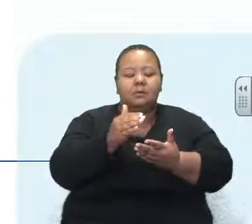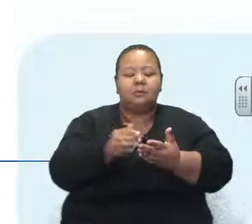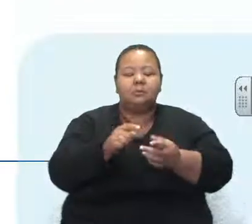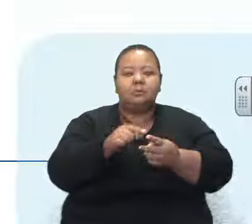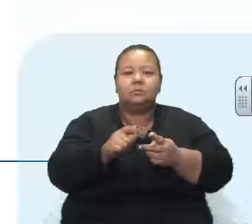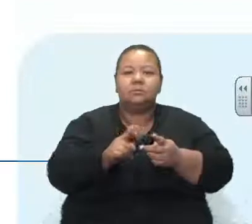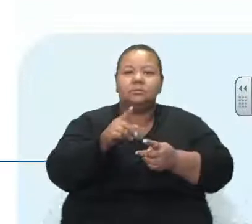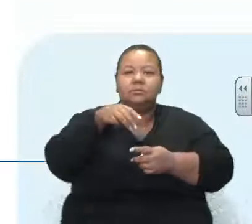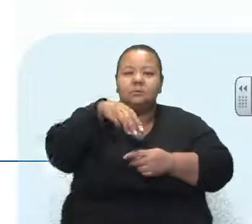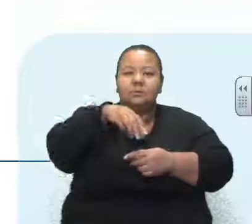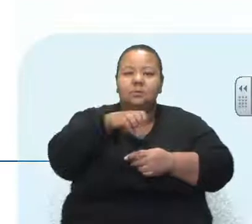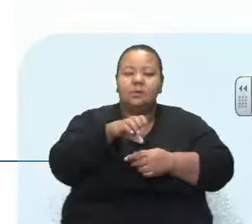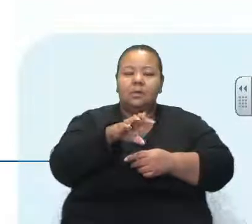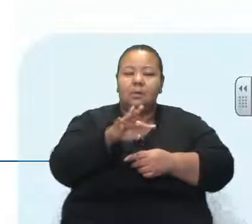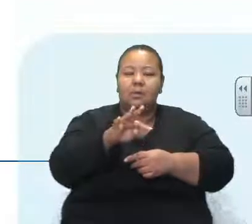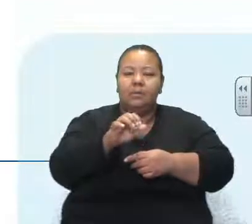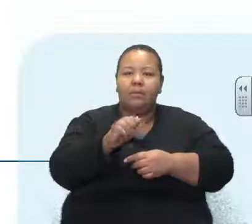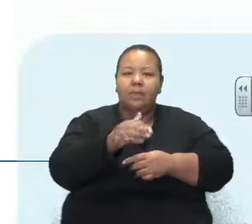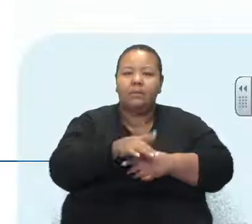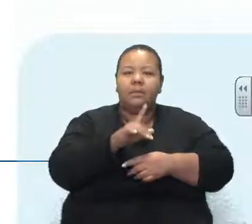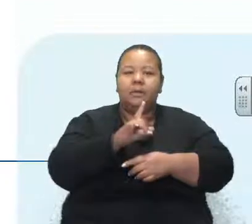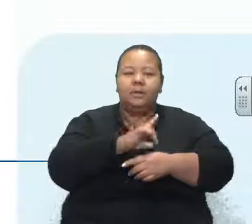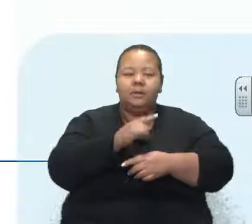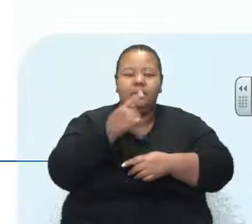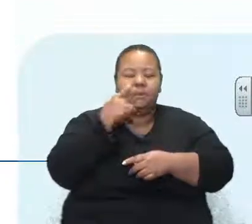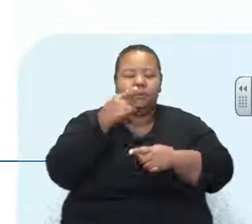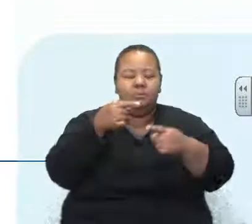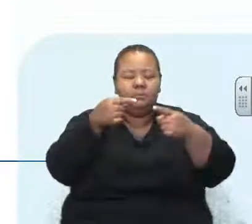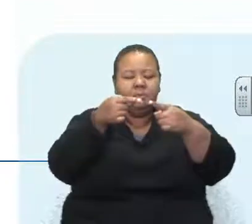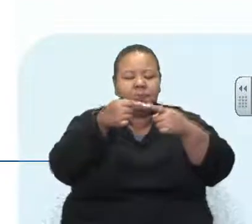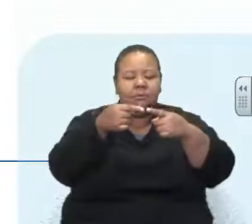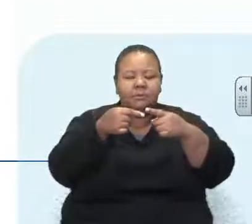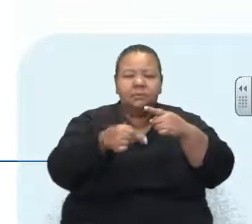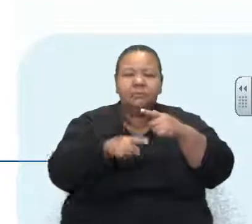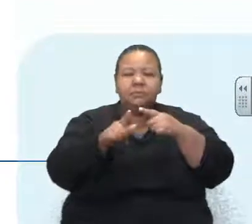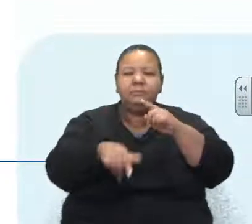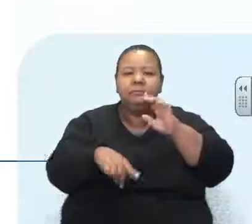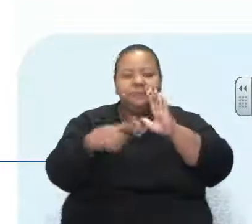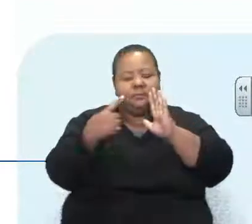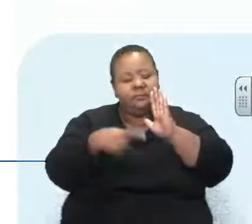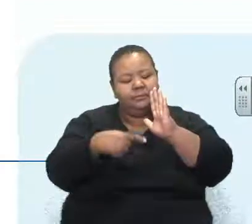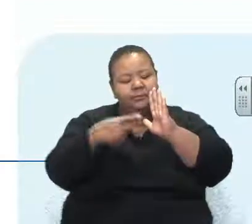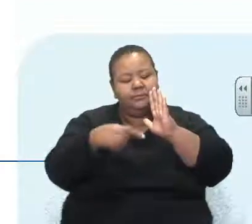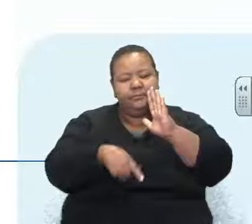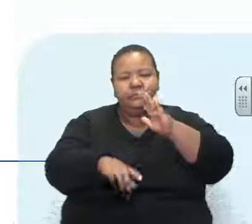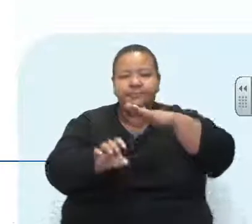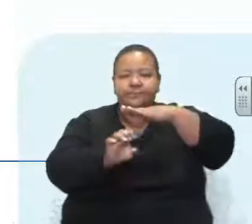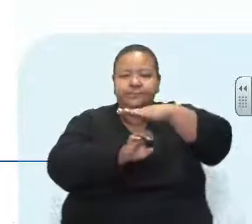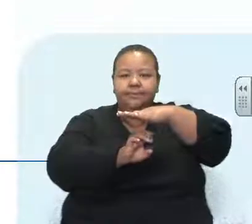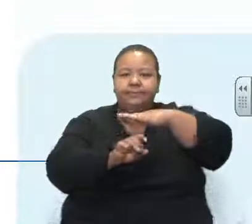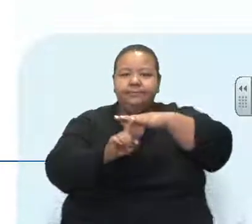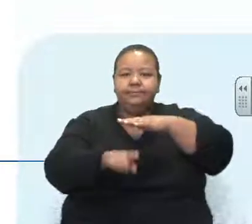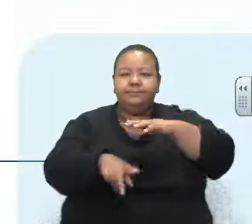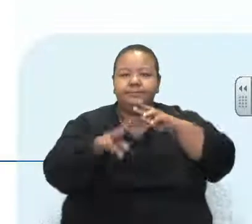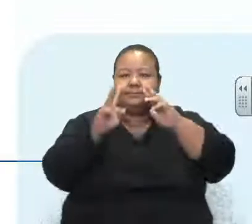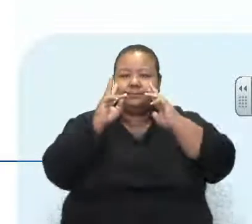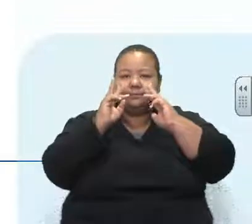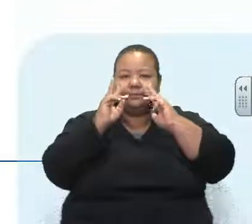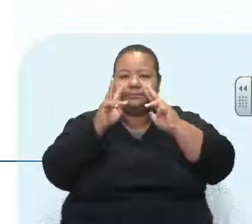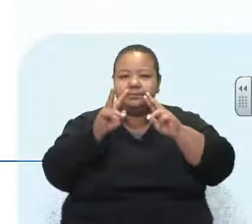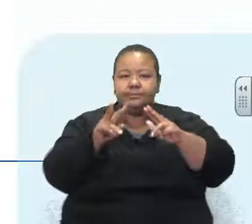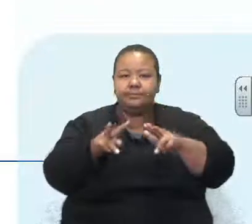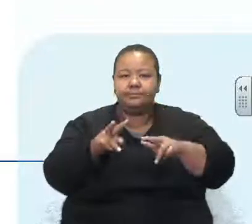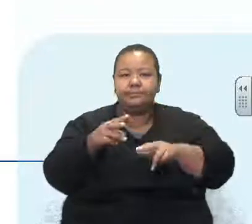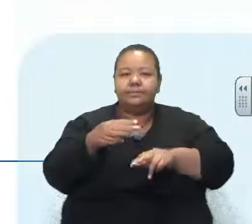Em metas. Mas esse objetivo tem que estar alinhado a quê? Às diretrizes organizacionais, que é visão, missão